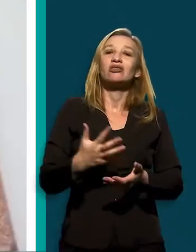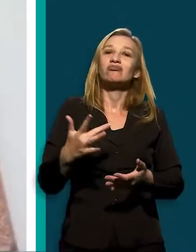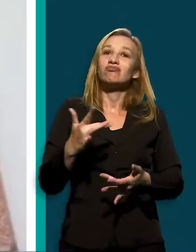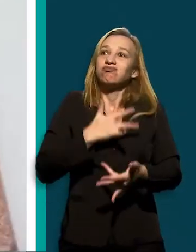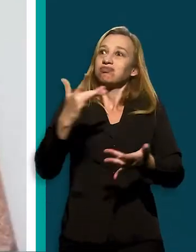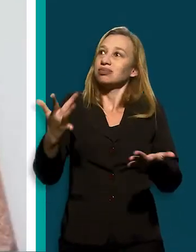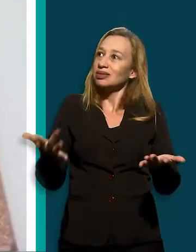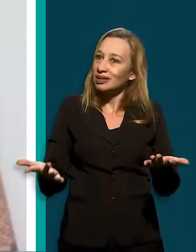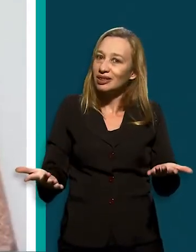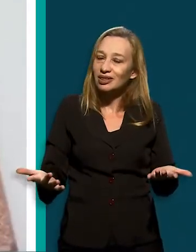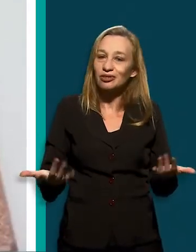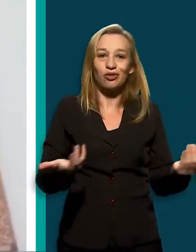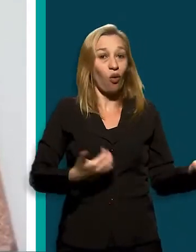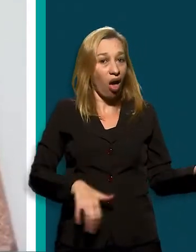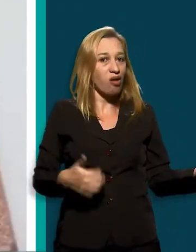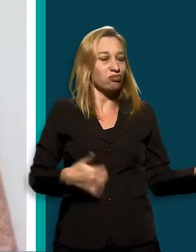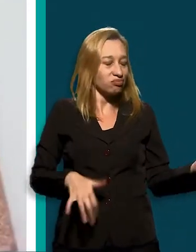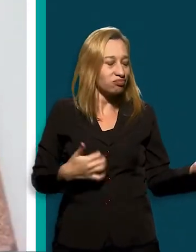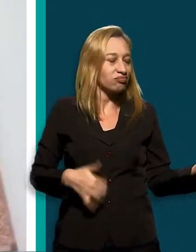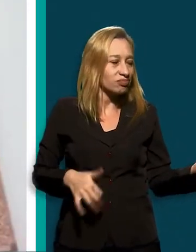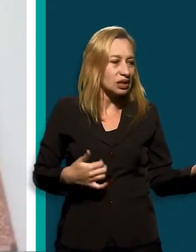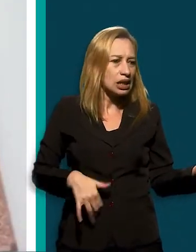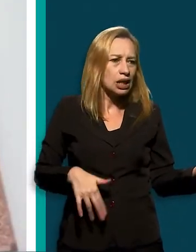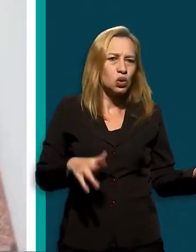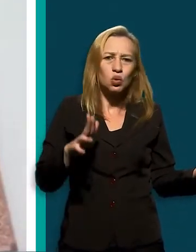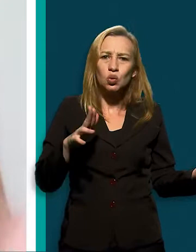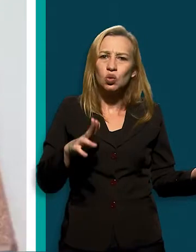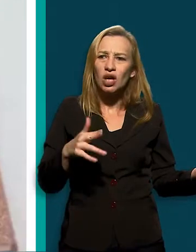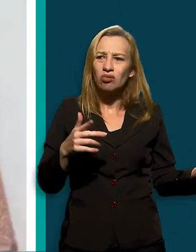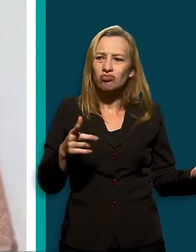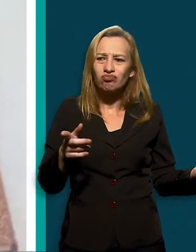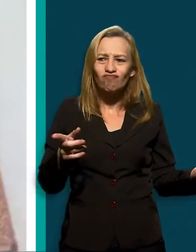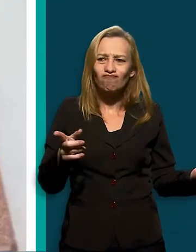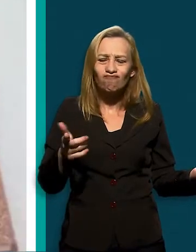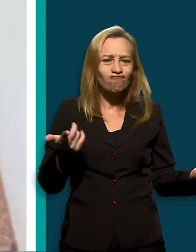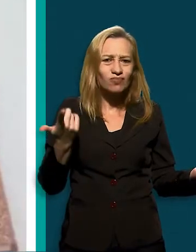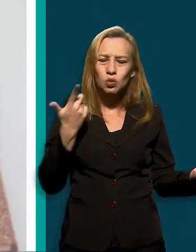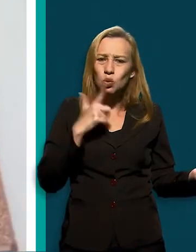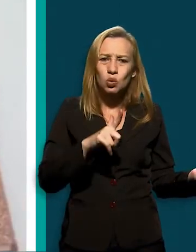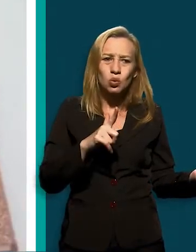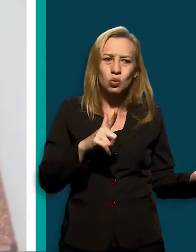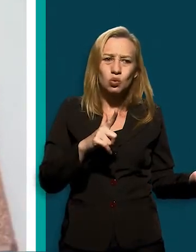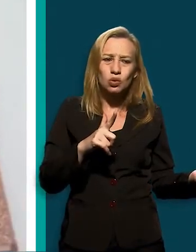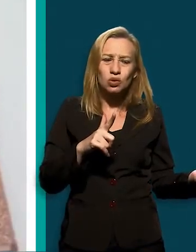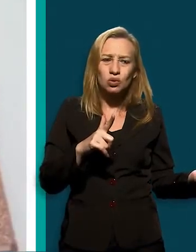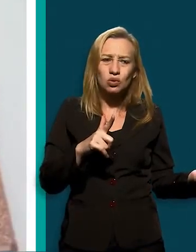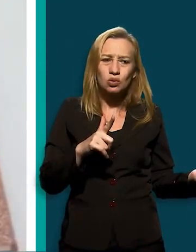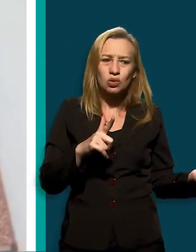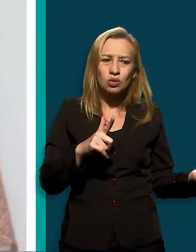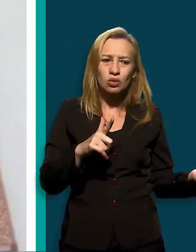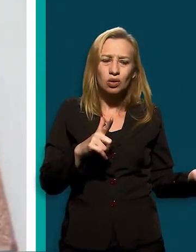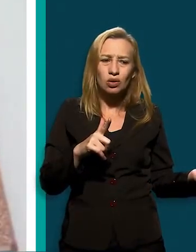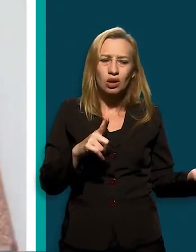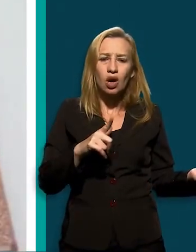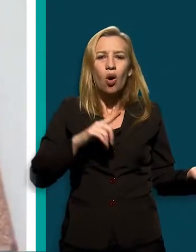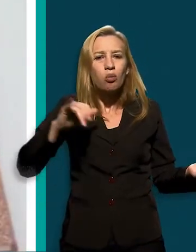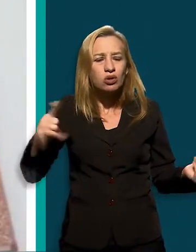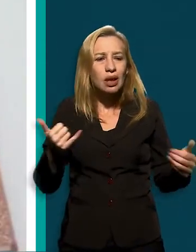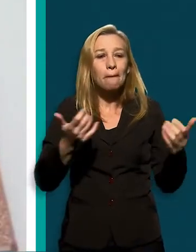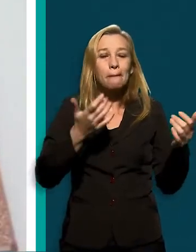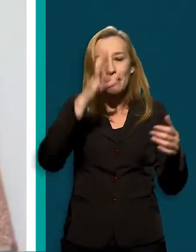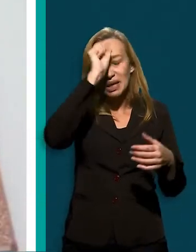fiquei apaixonado. Eu sou apaixonado por violão, por piano, mas ainda não tive ainda a oportunidade de estar